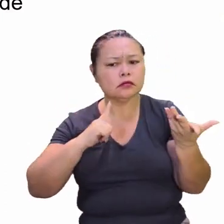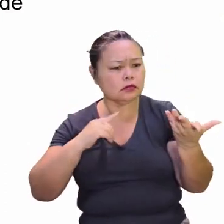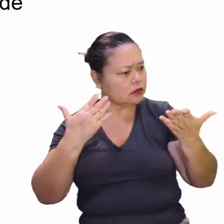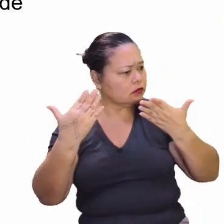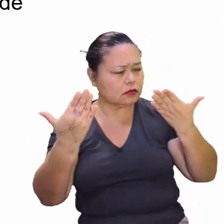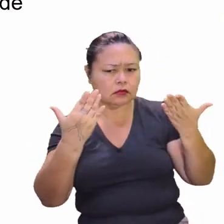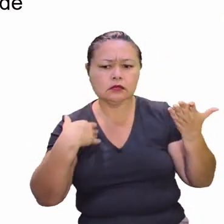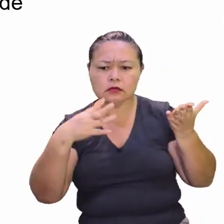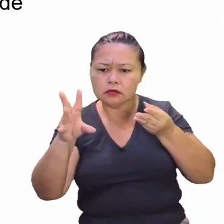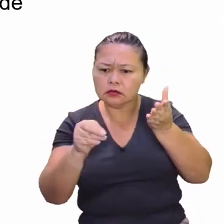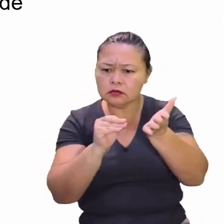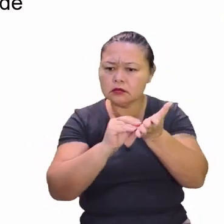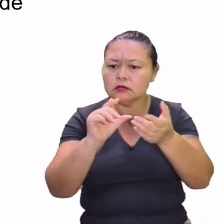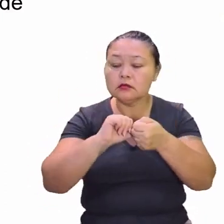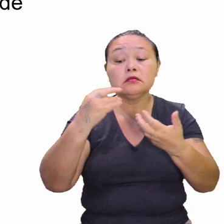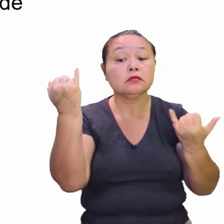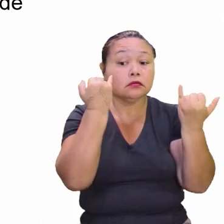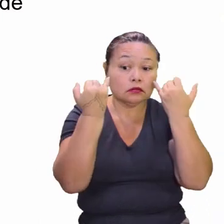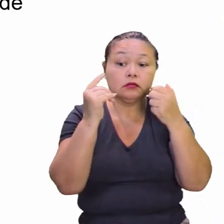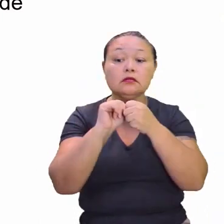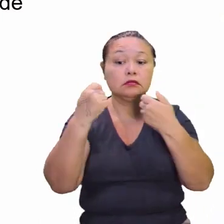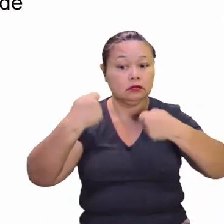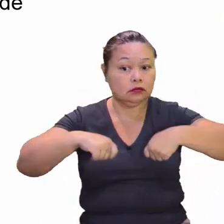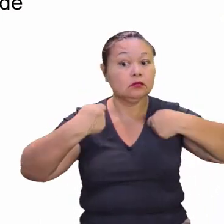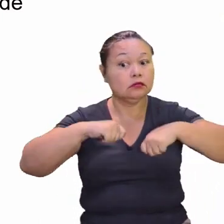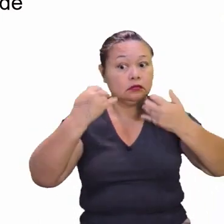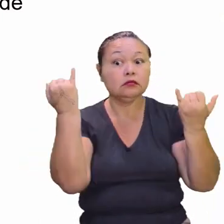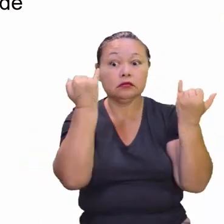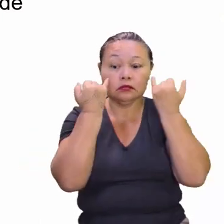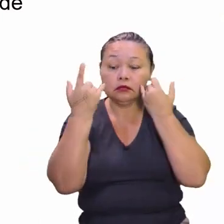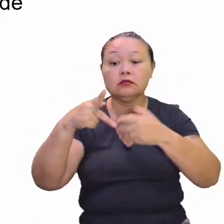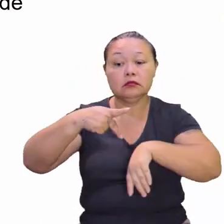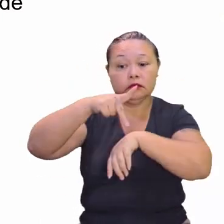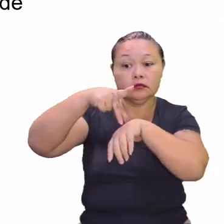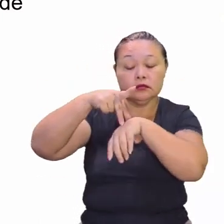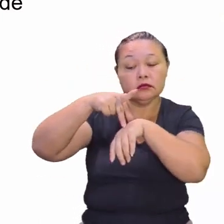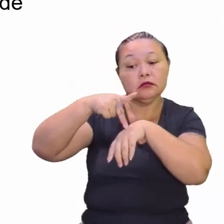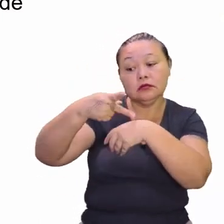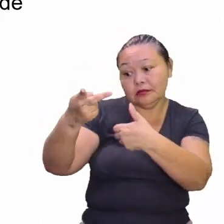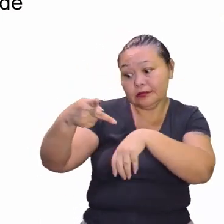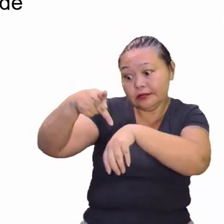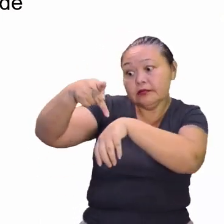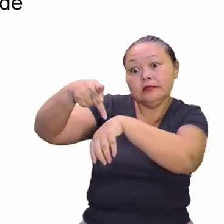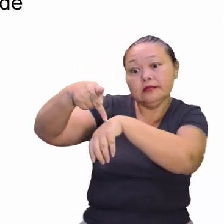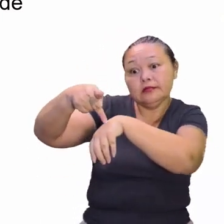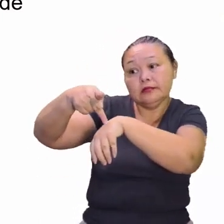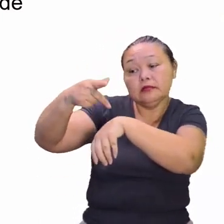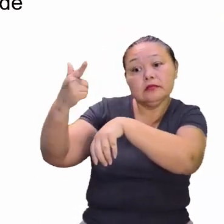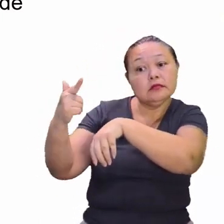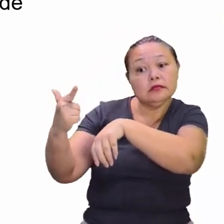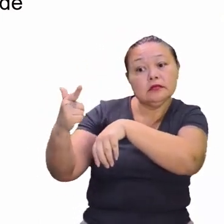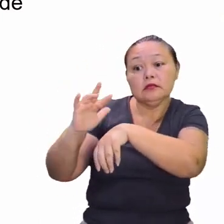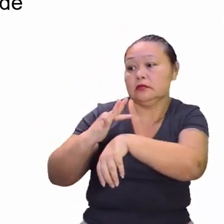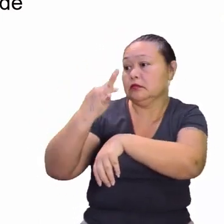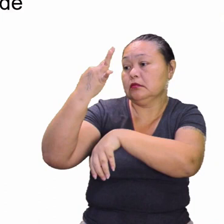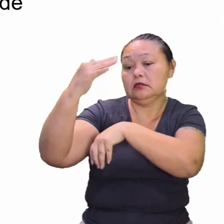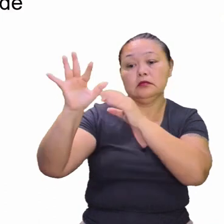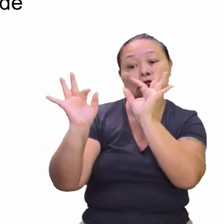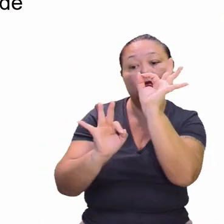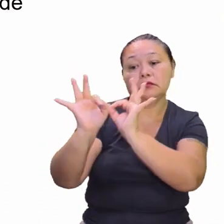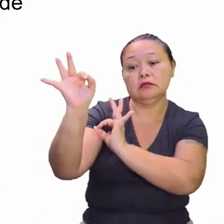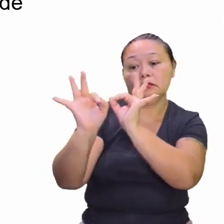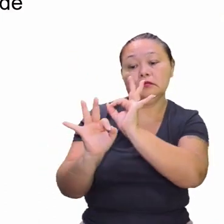para comparação se um país não tiver essas informações, né, Rogério? Com certeza. Aí aquele país está fadado a não ter um futuro